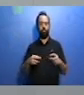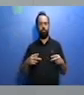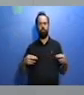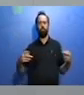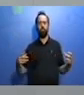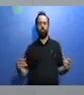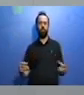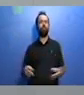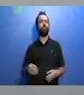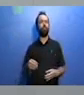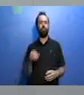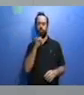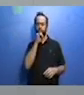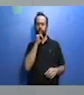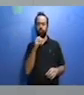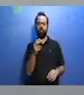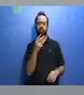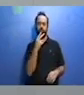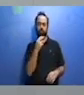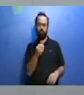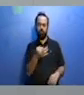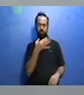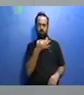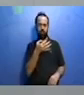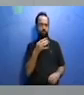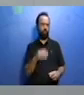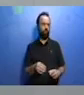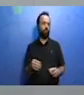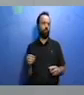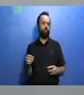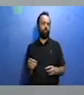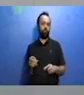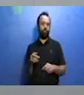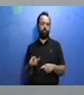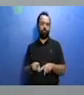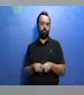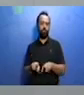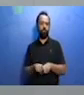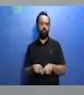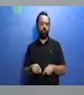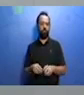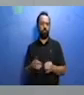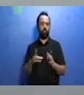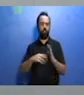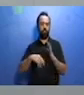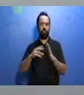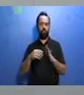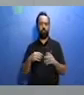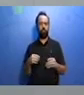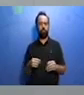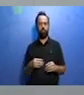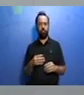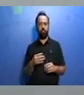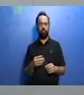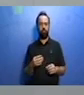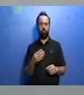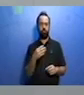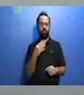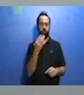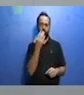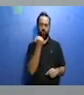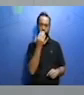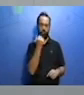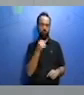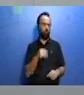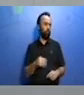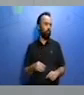vão desde medicamentos até corantes utilizados na indústria alimentícia. Na nossa aula de